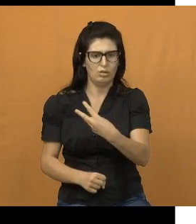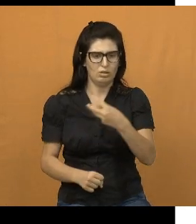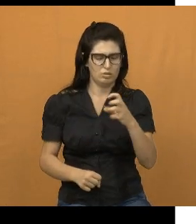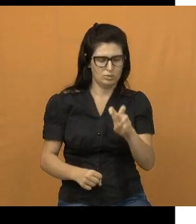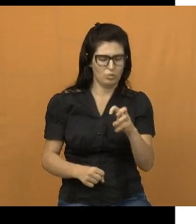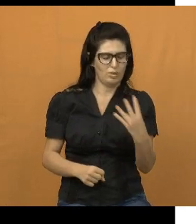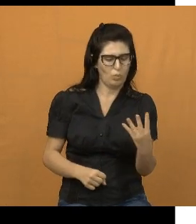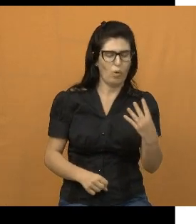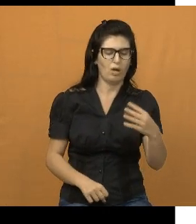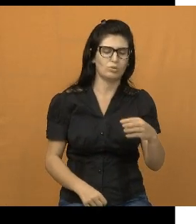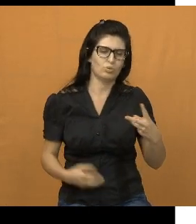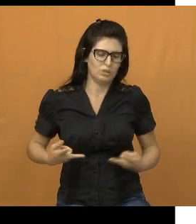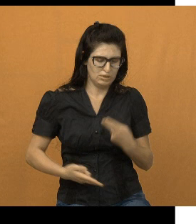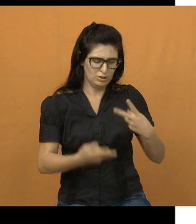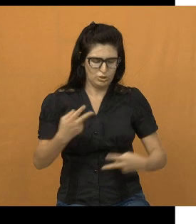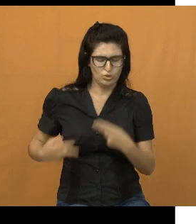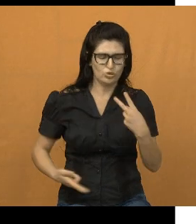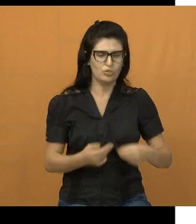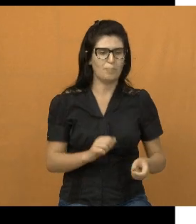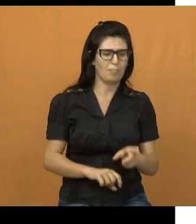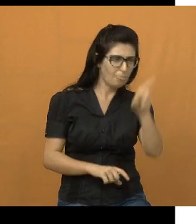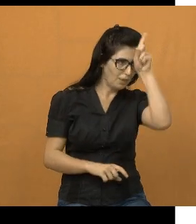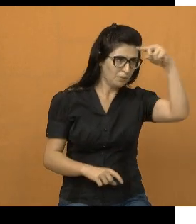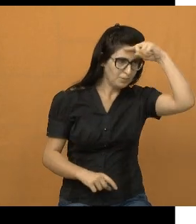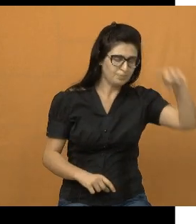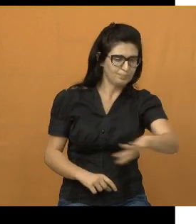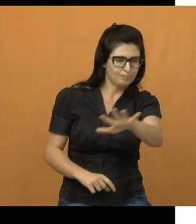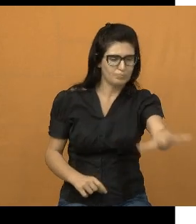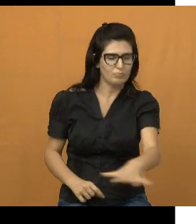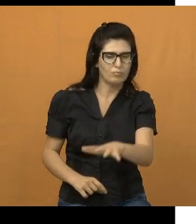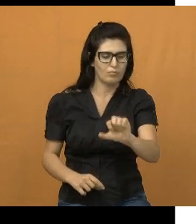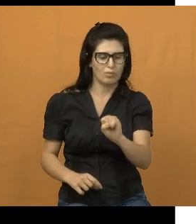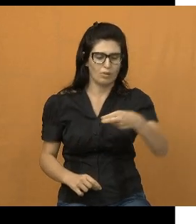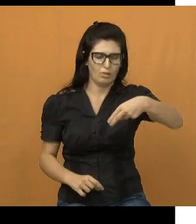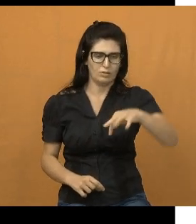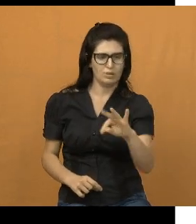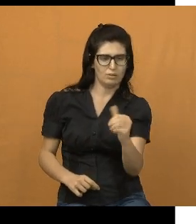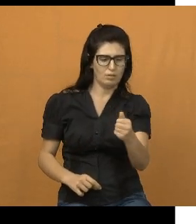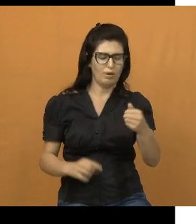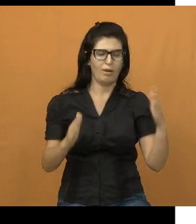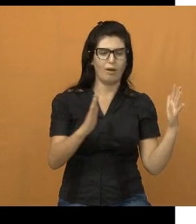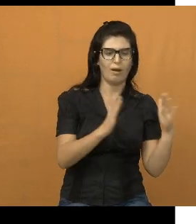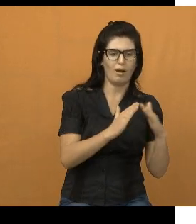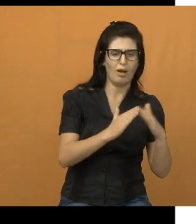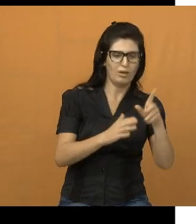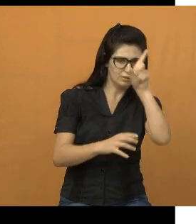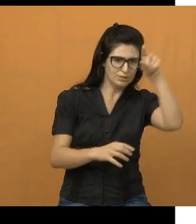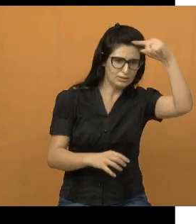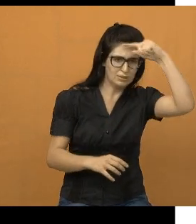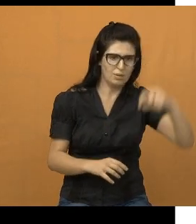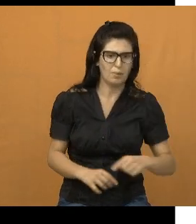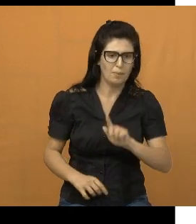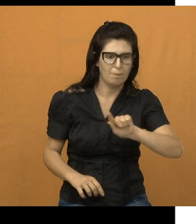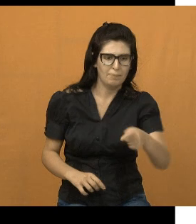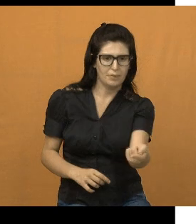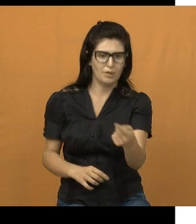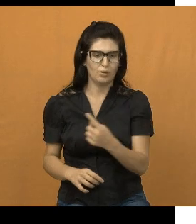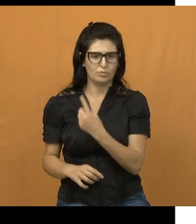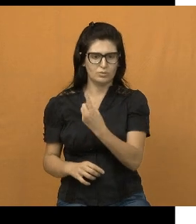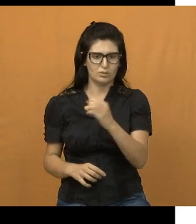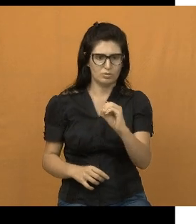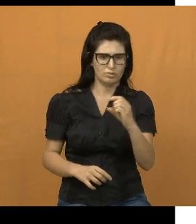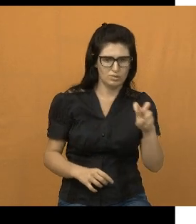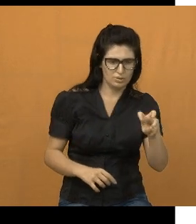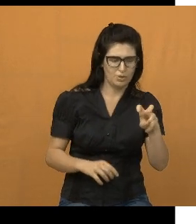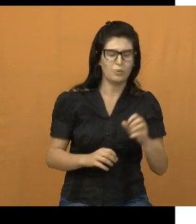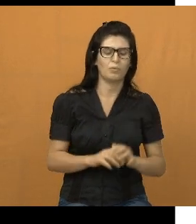354 cirurgias e a Santa Casa 1.105 cirurgias. Fechamos o ano de